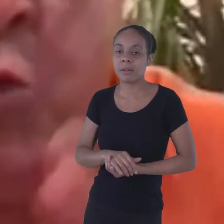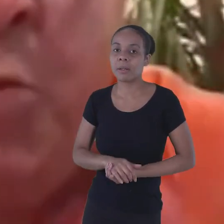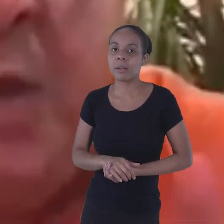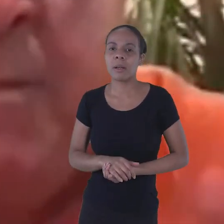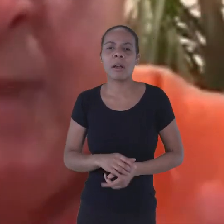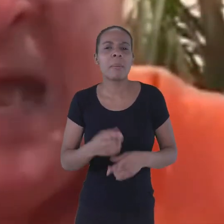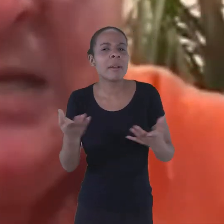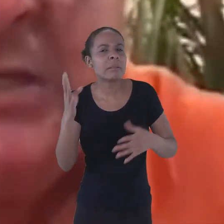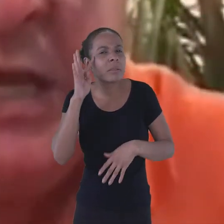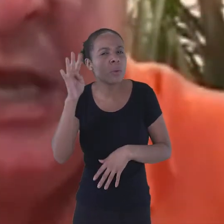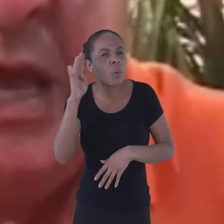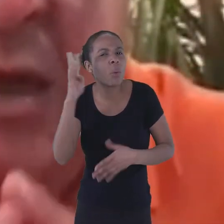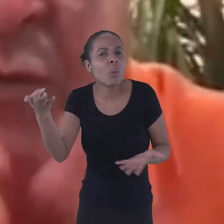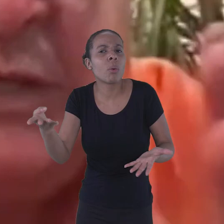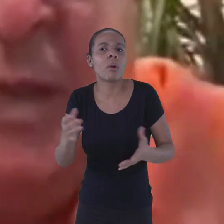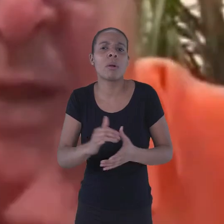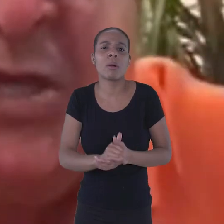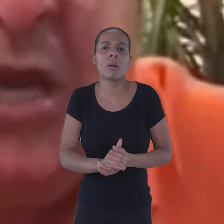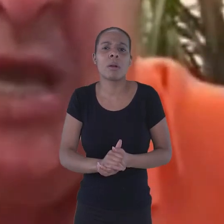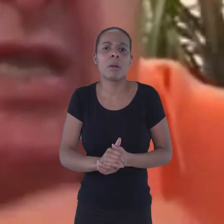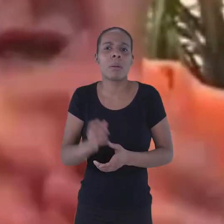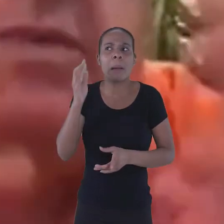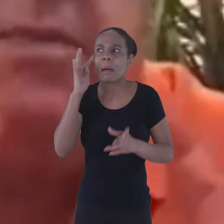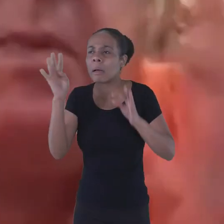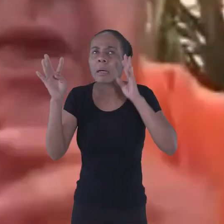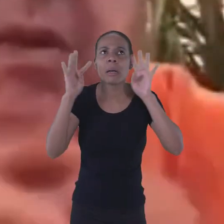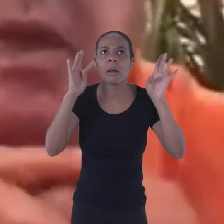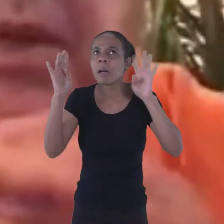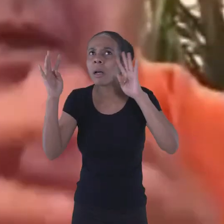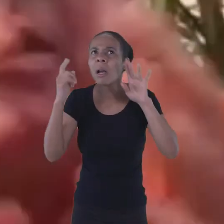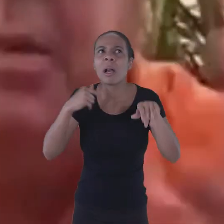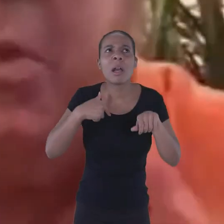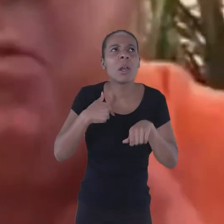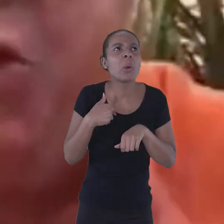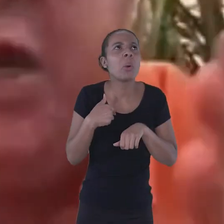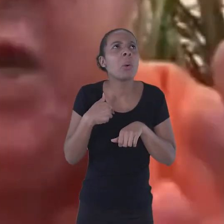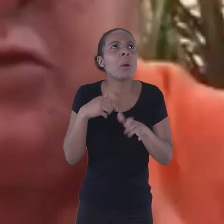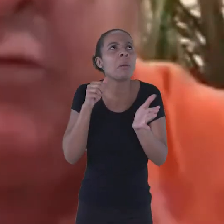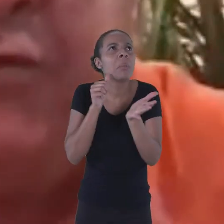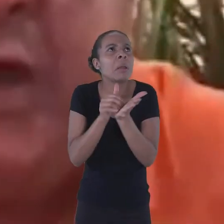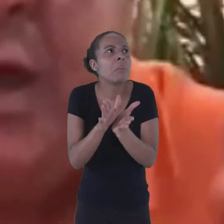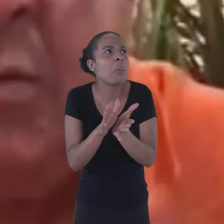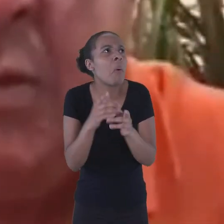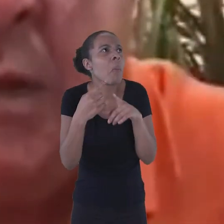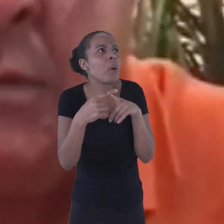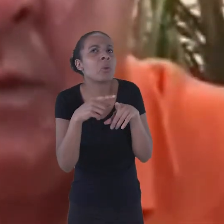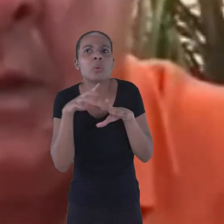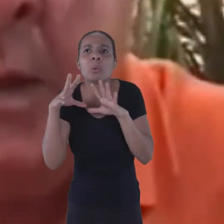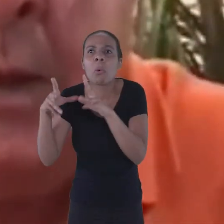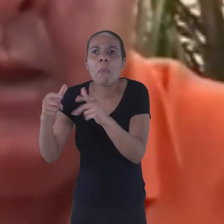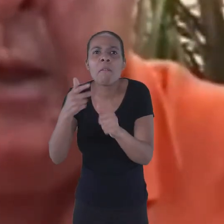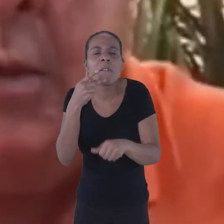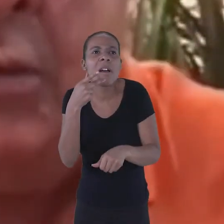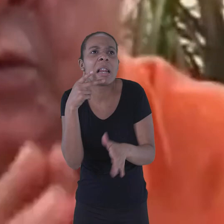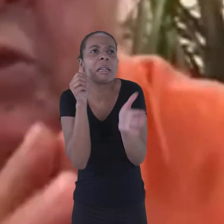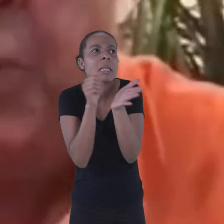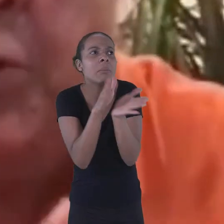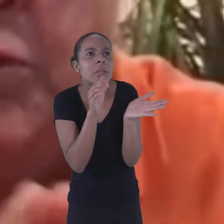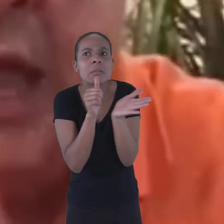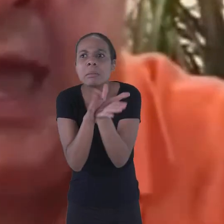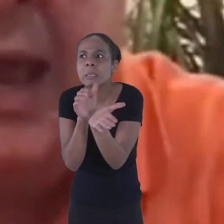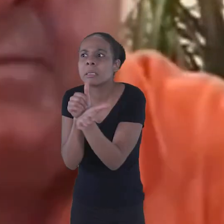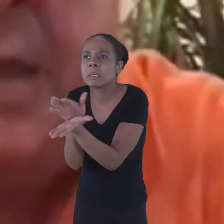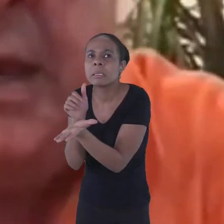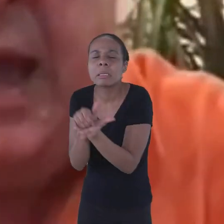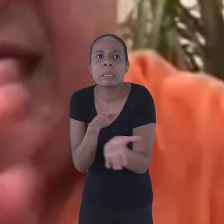absoluta, não dormia mais, e eu vou ser demitida, e morria, sofria com isso. E o